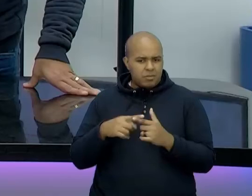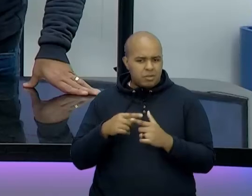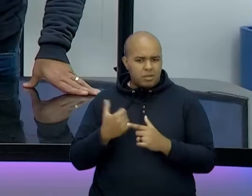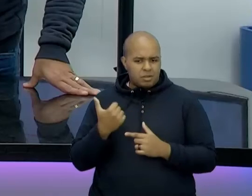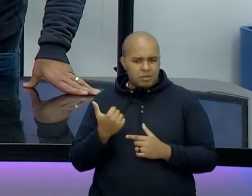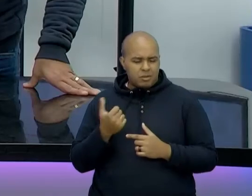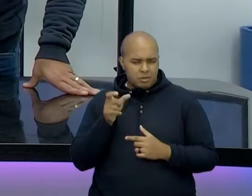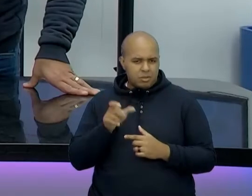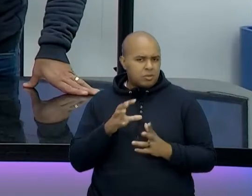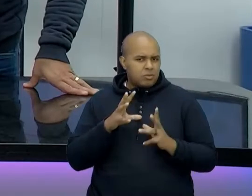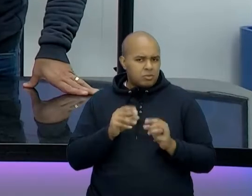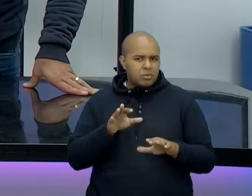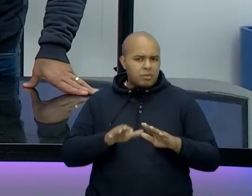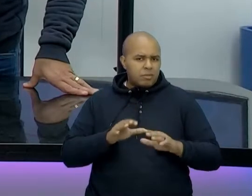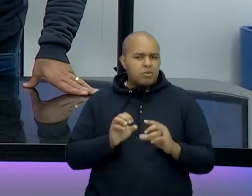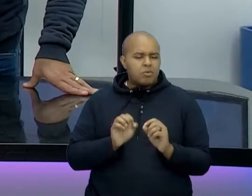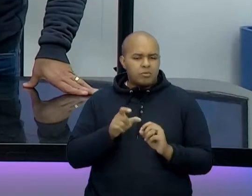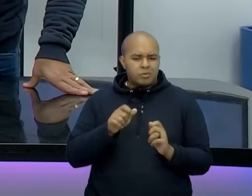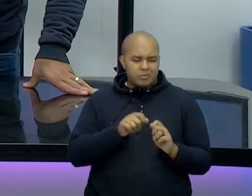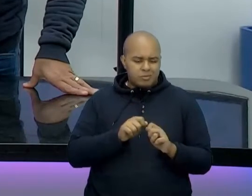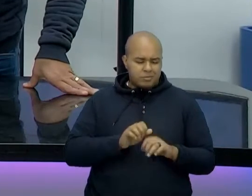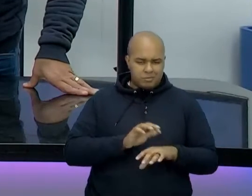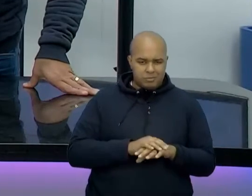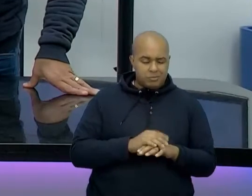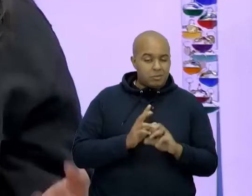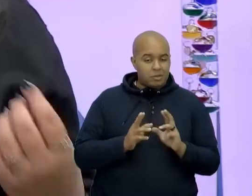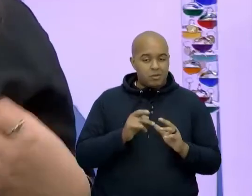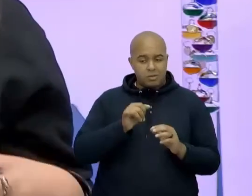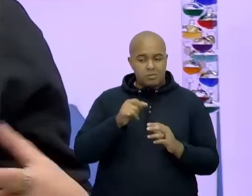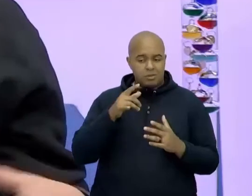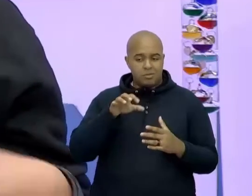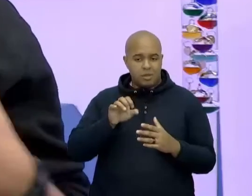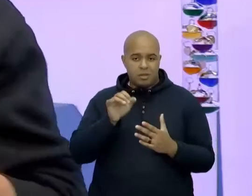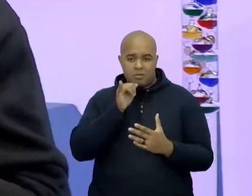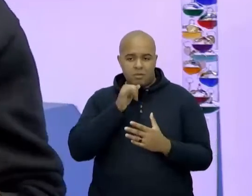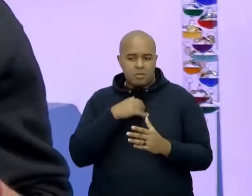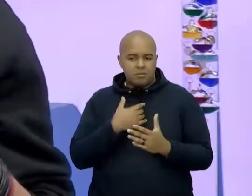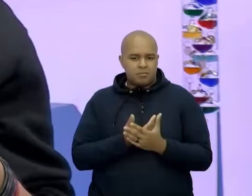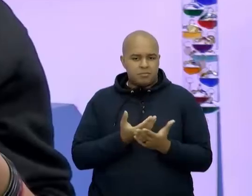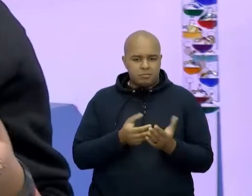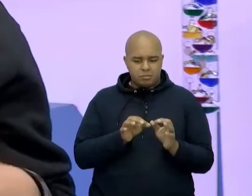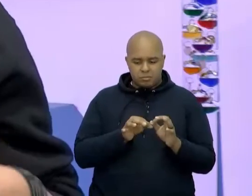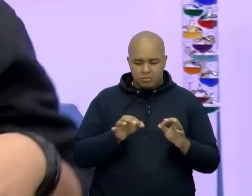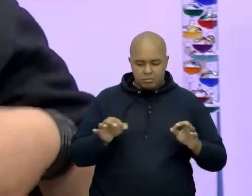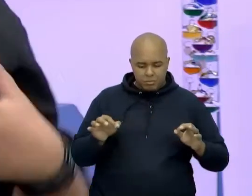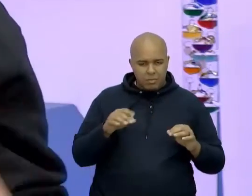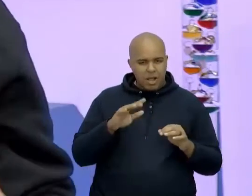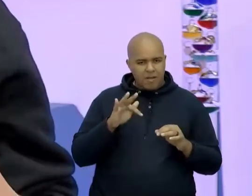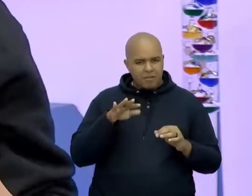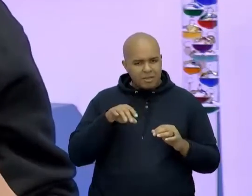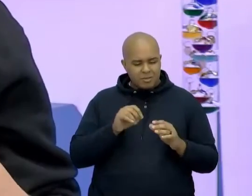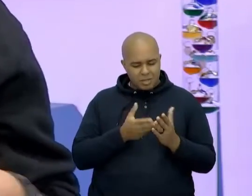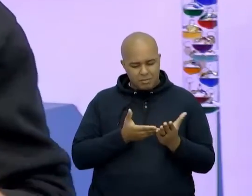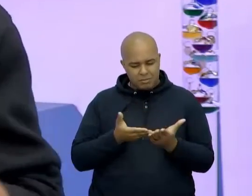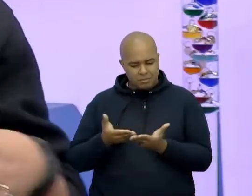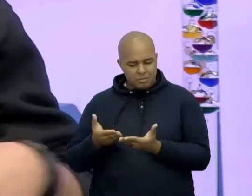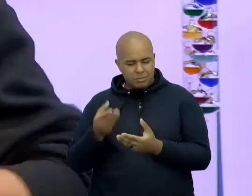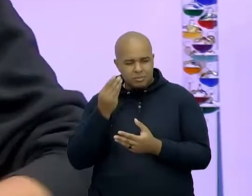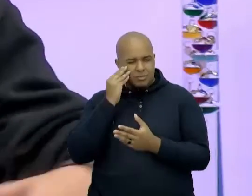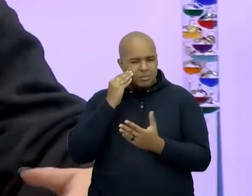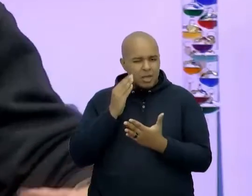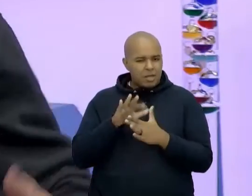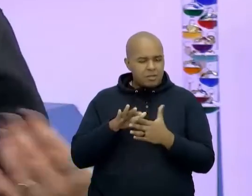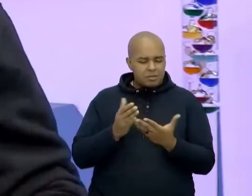que isso tudo depende do que você vai fazer. É igual, se você pegar uma mesma fita, se você vai deslizar e ela tentar